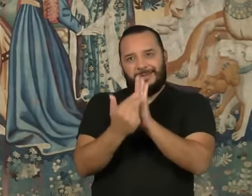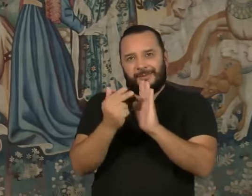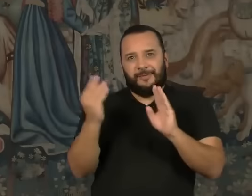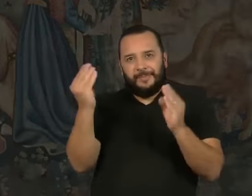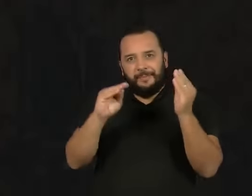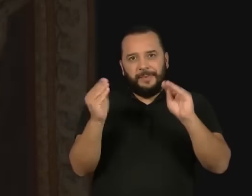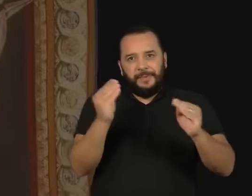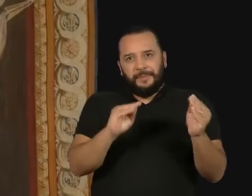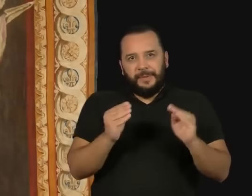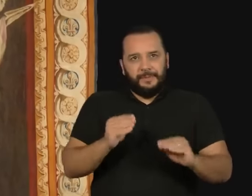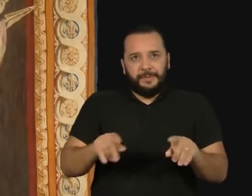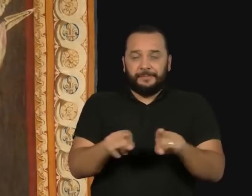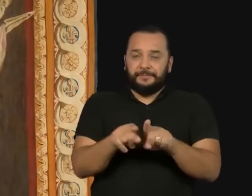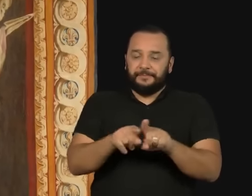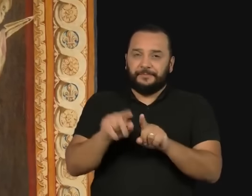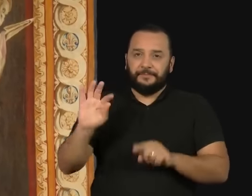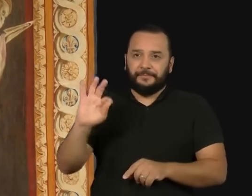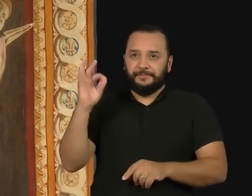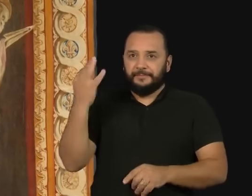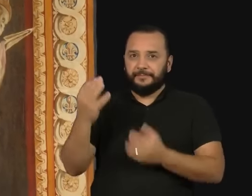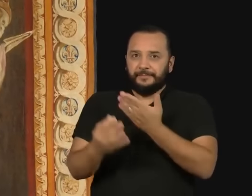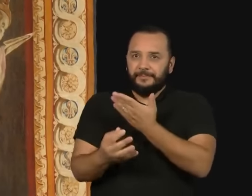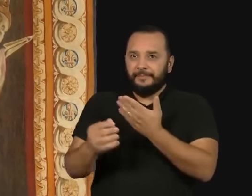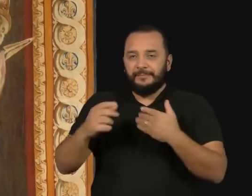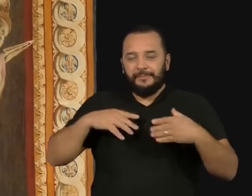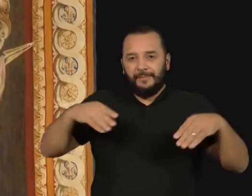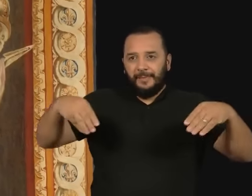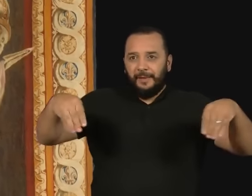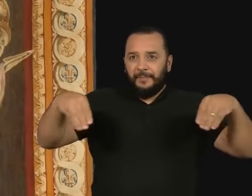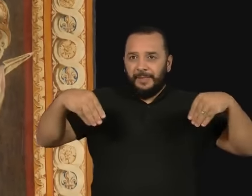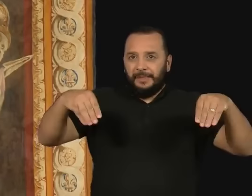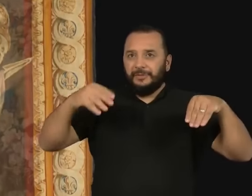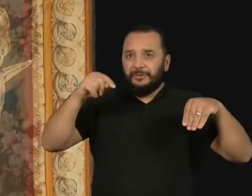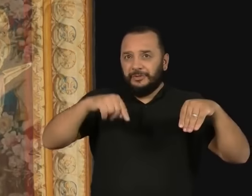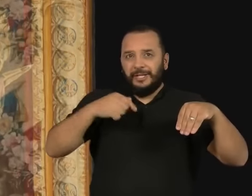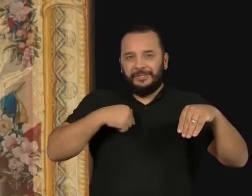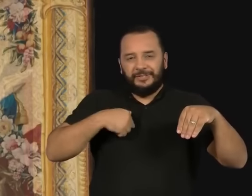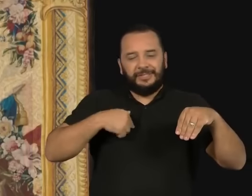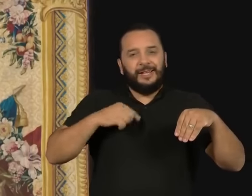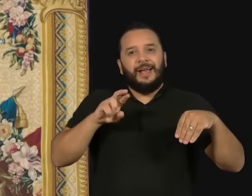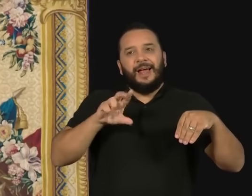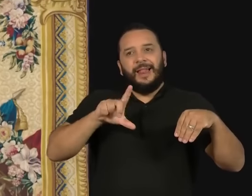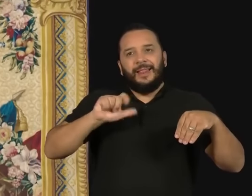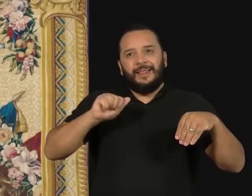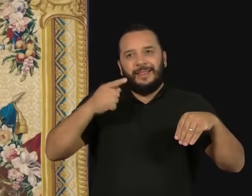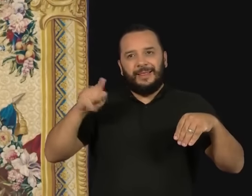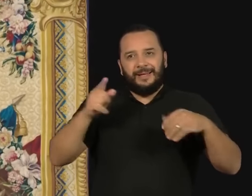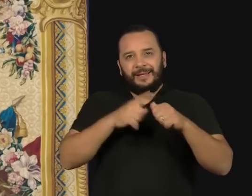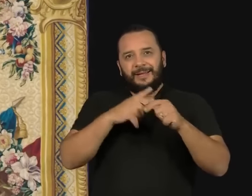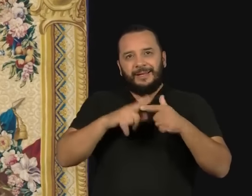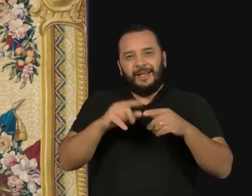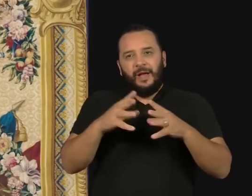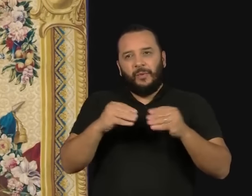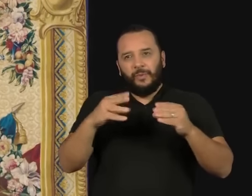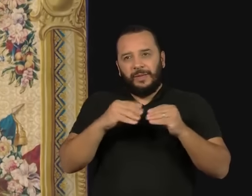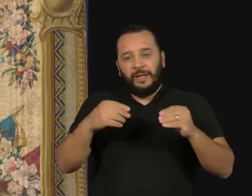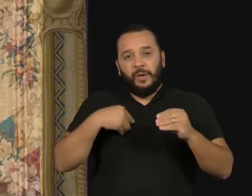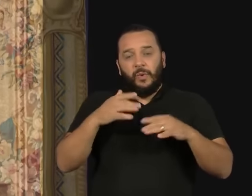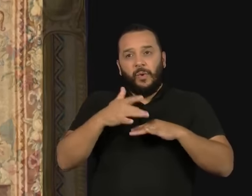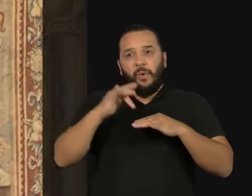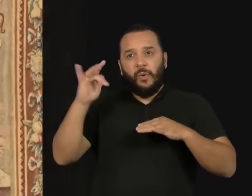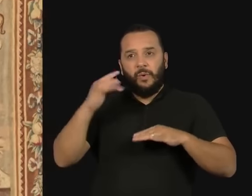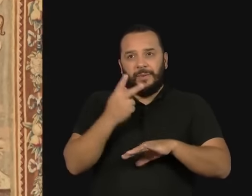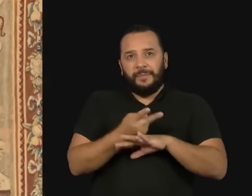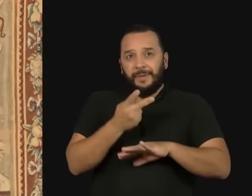Na França, os famosos tapetes de gobelins eram manufaturados com lã, algodão, fios de ouro e de prata e